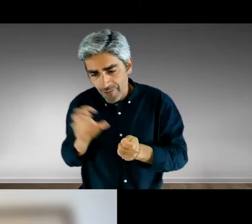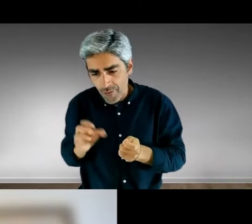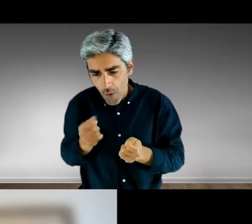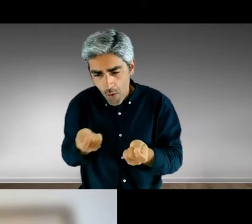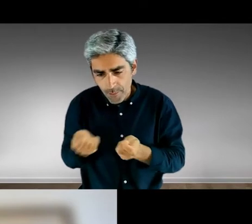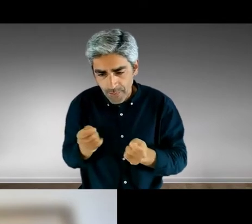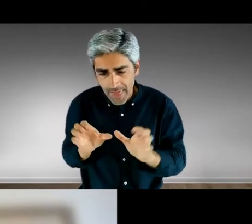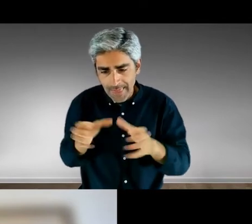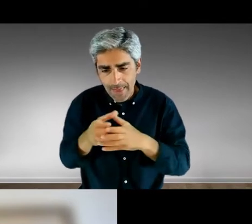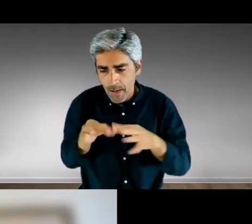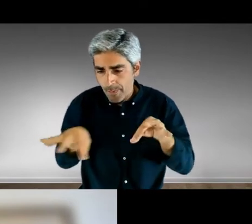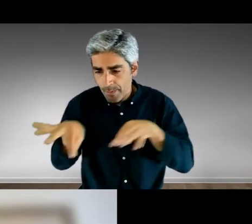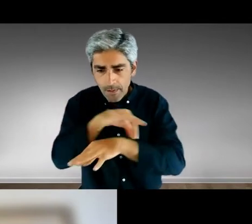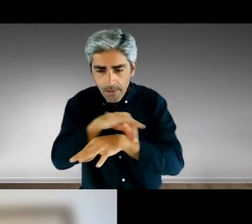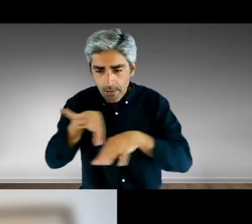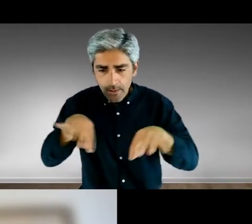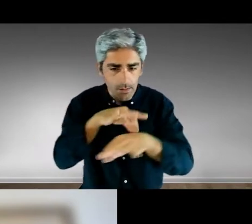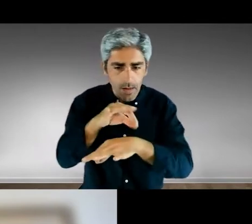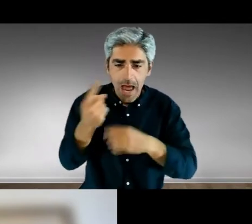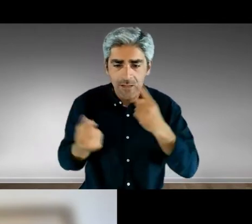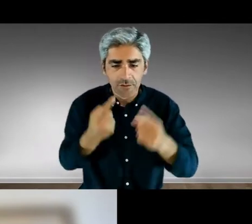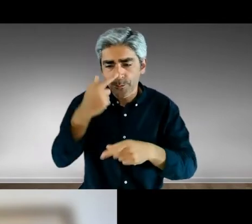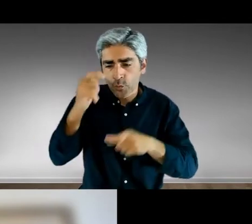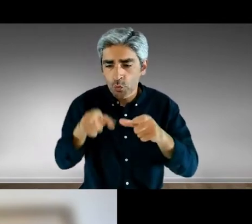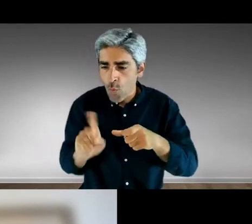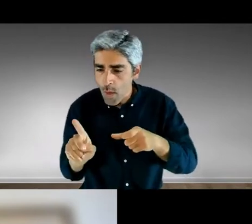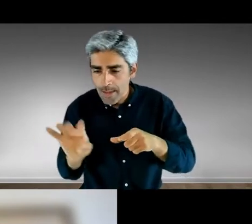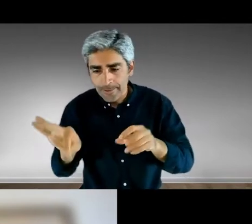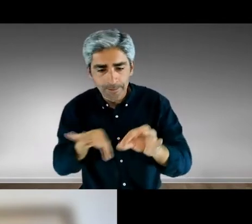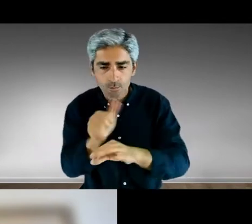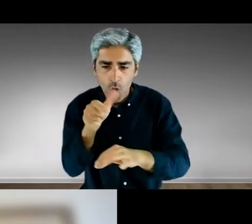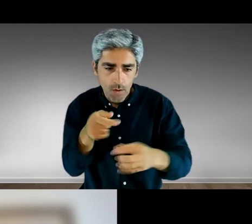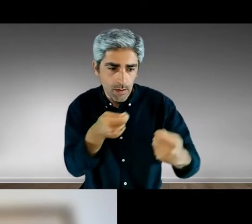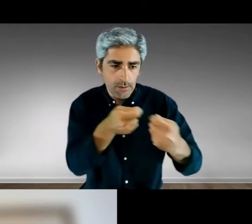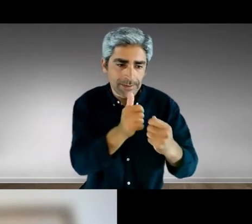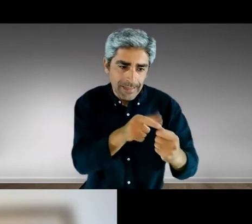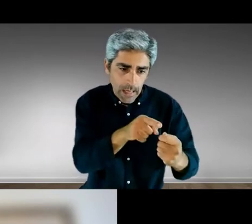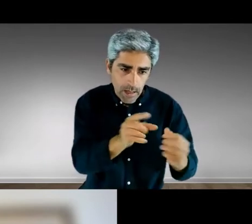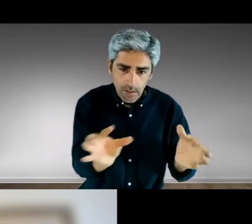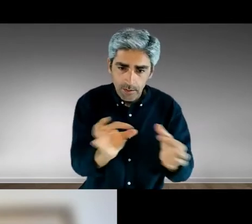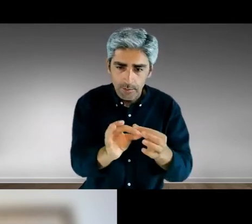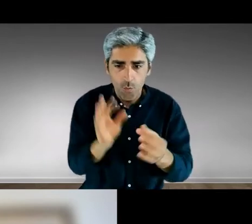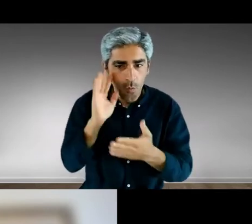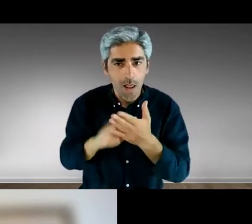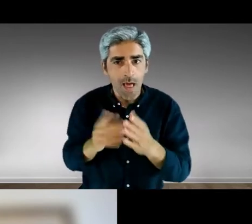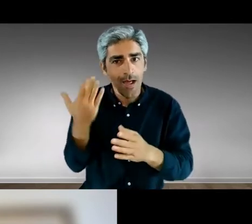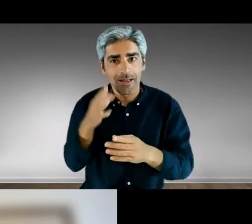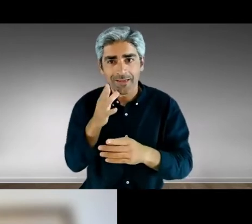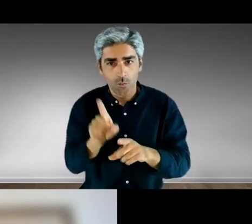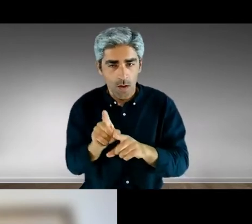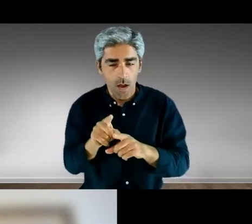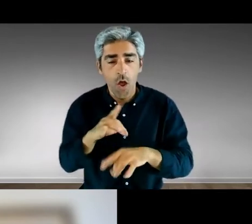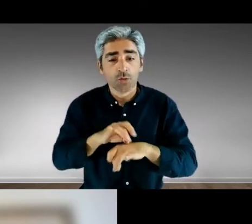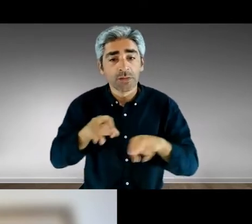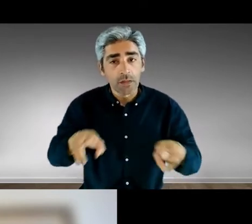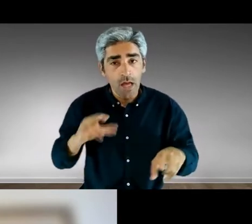reorganizar equipas e de colocar às vezes a pessoa certa no sítio certo, como o colega também falou, e garanto-vos, um hospital é uma